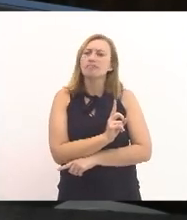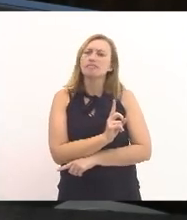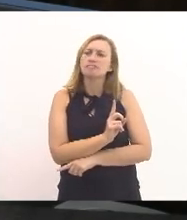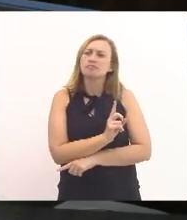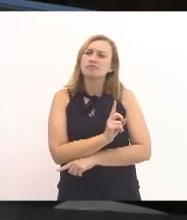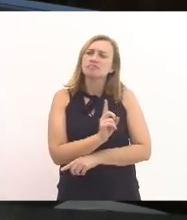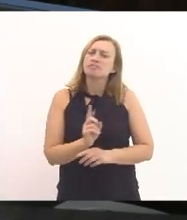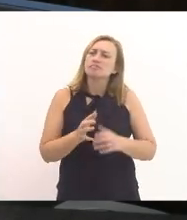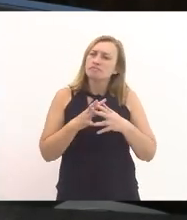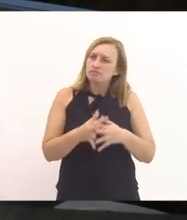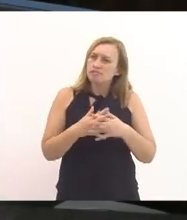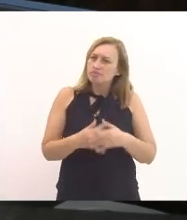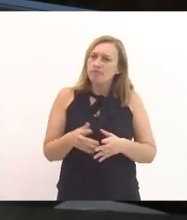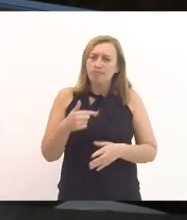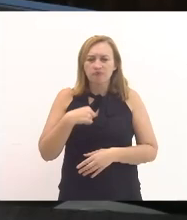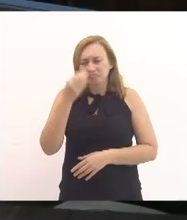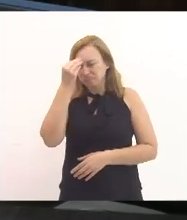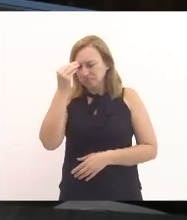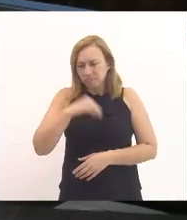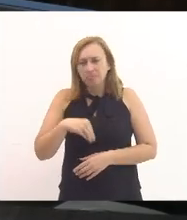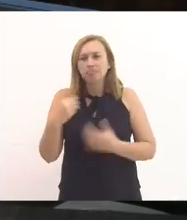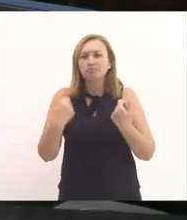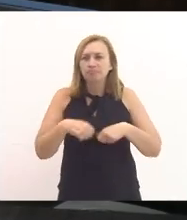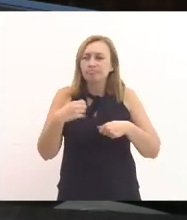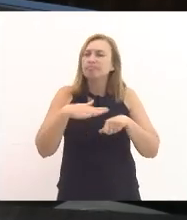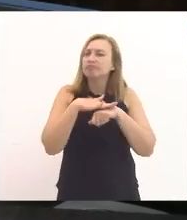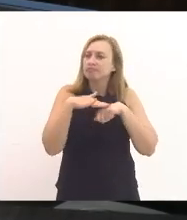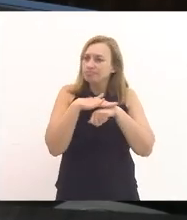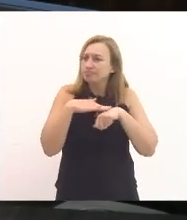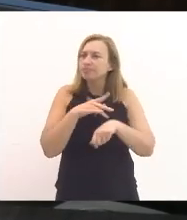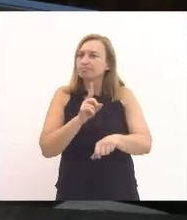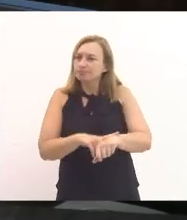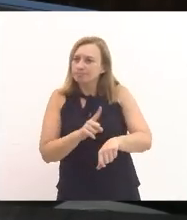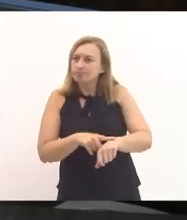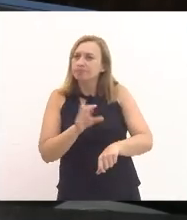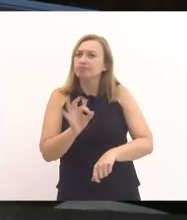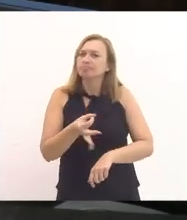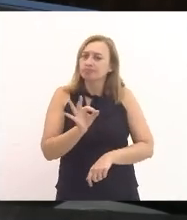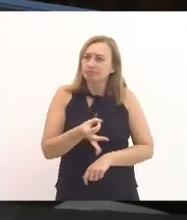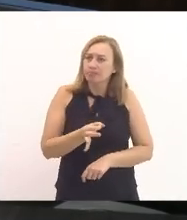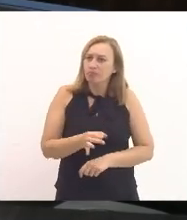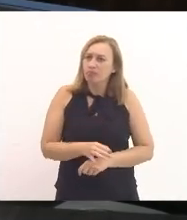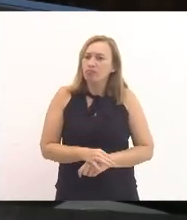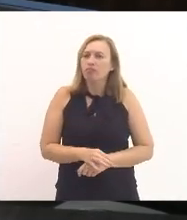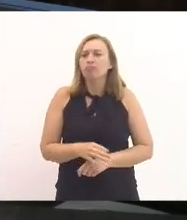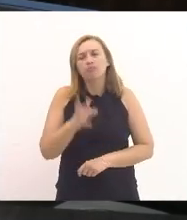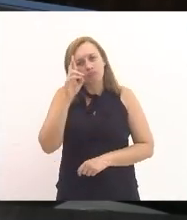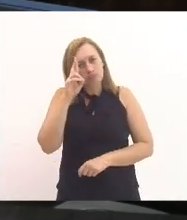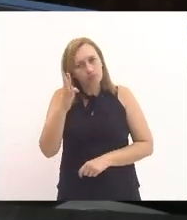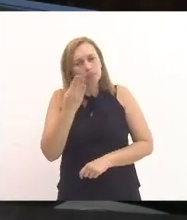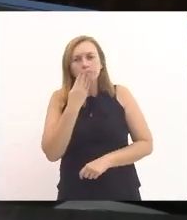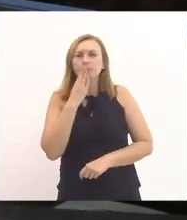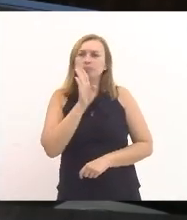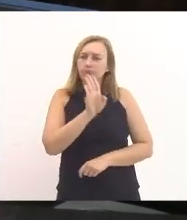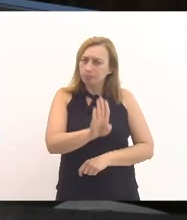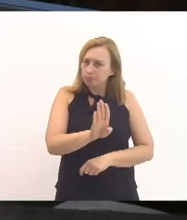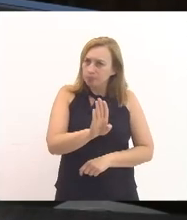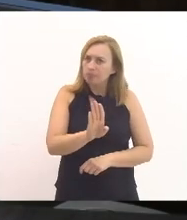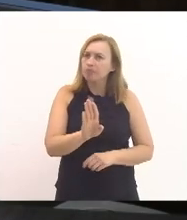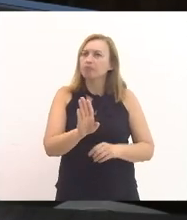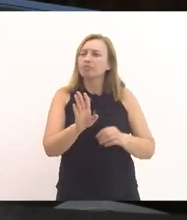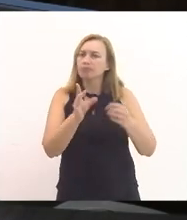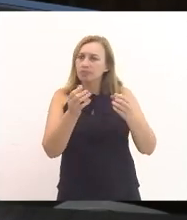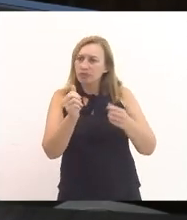negócio falei mas eu não desisto eu acho que a gente tem que conversar no momento posterior seu prometeu e